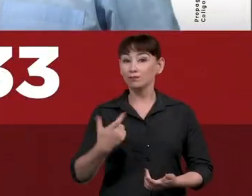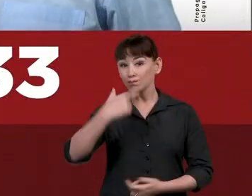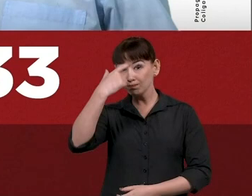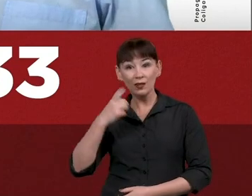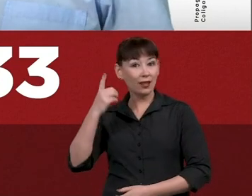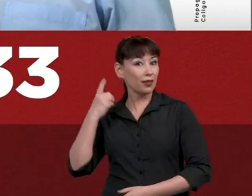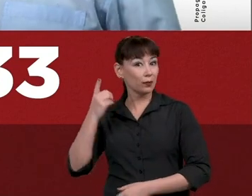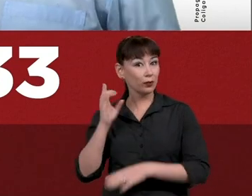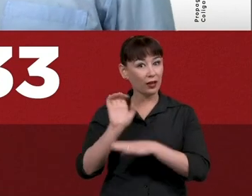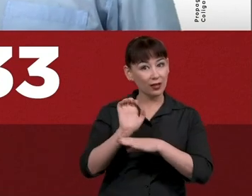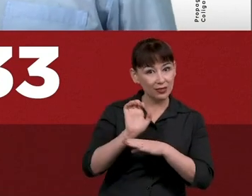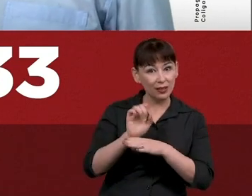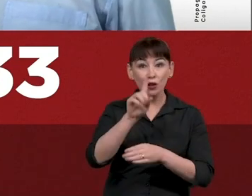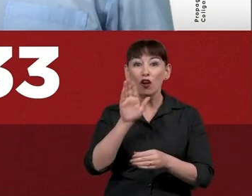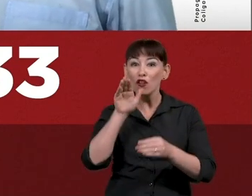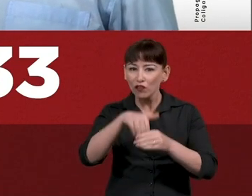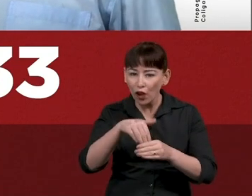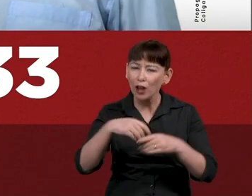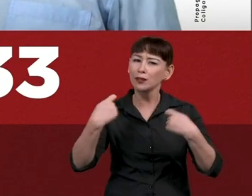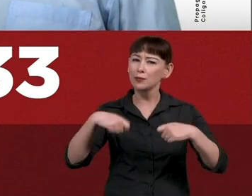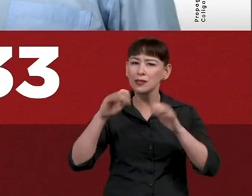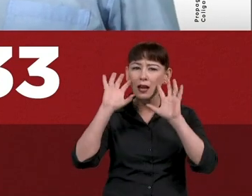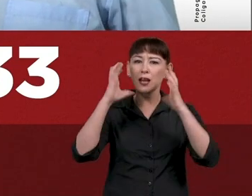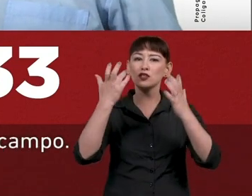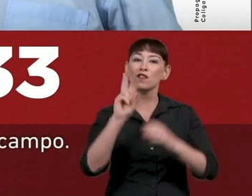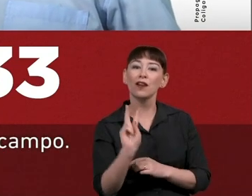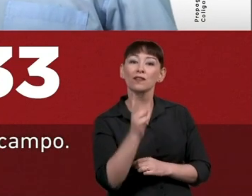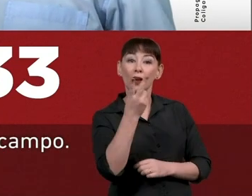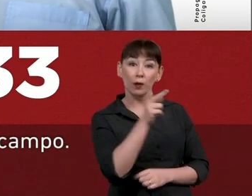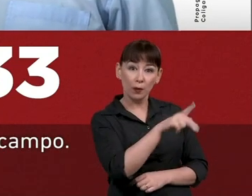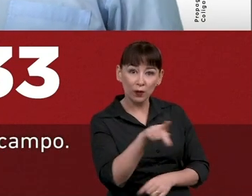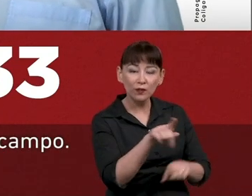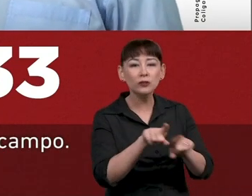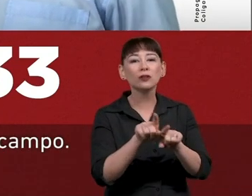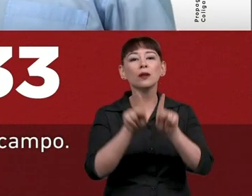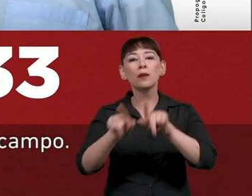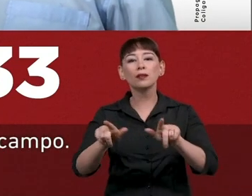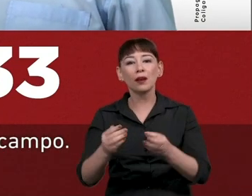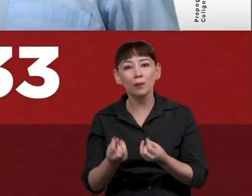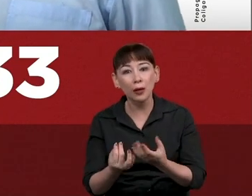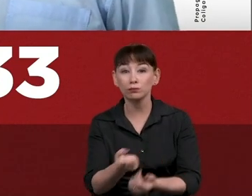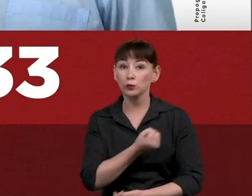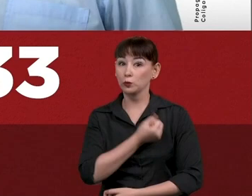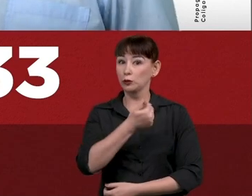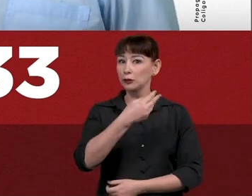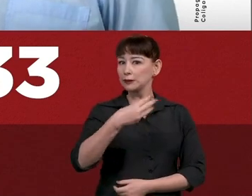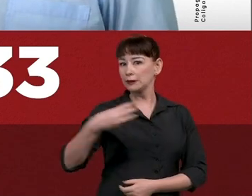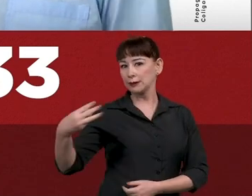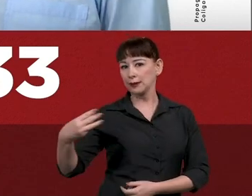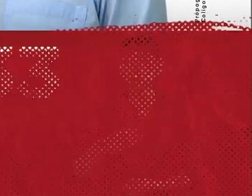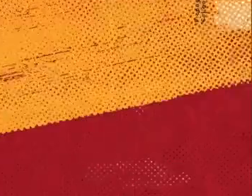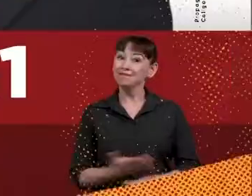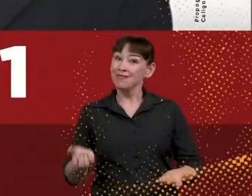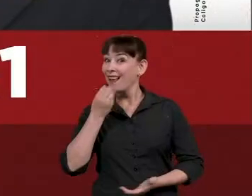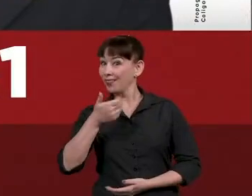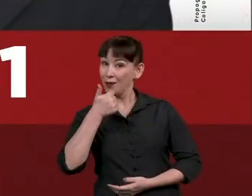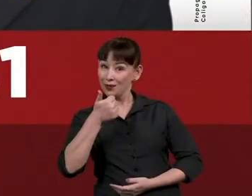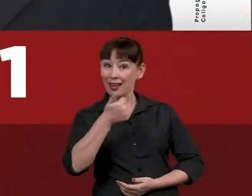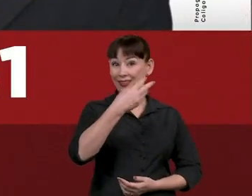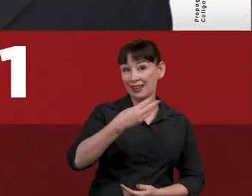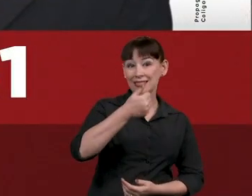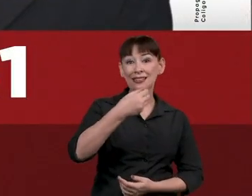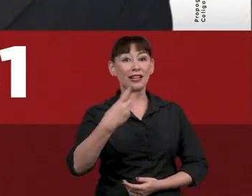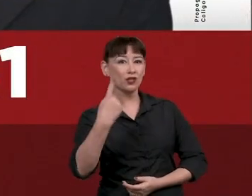Para deputado estadual, professor Batista Cebola é a solução. Pela valorização do professor e do homem do campo, vote 13333. Então